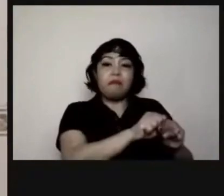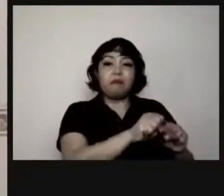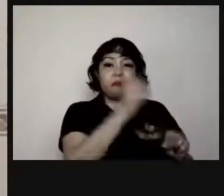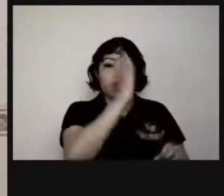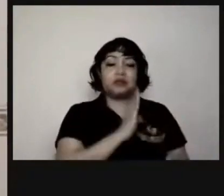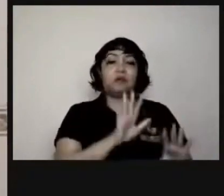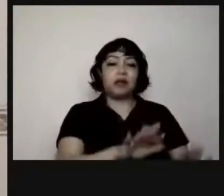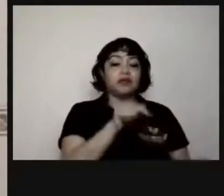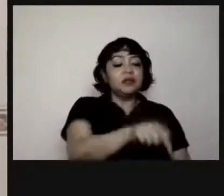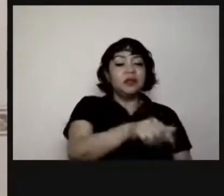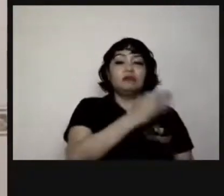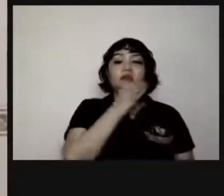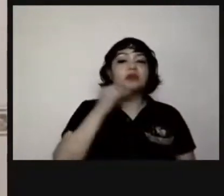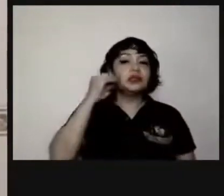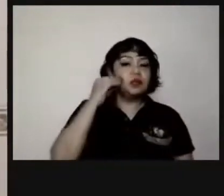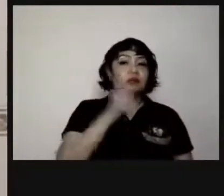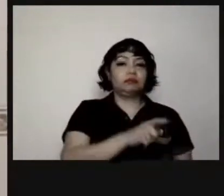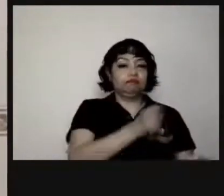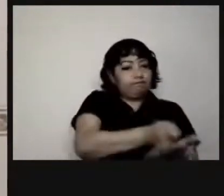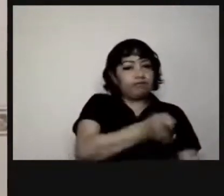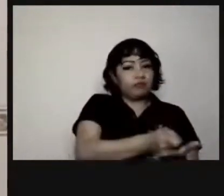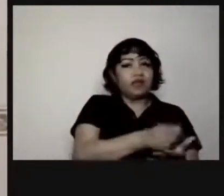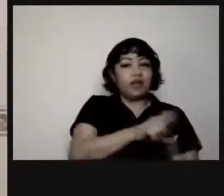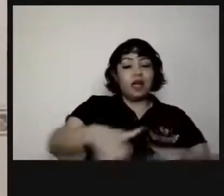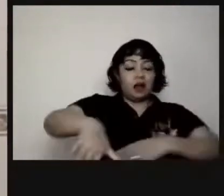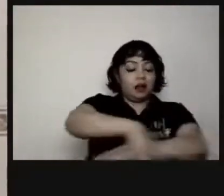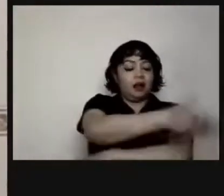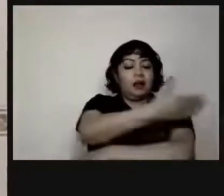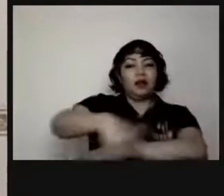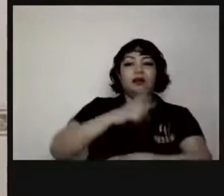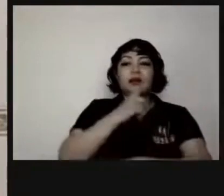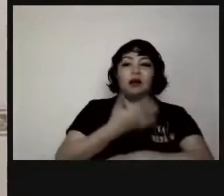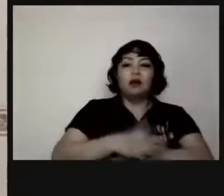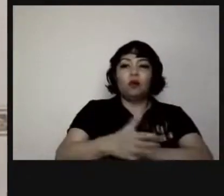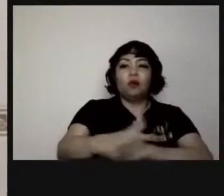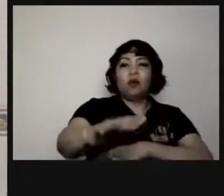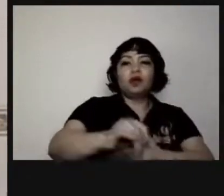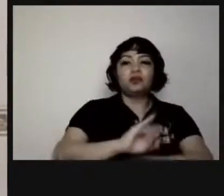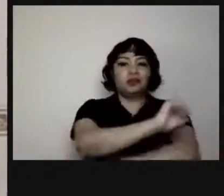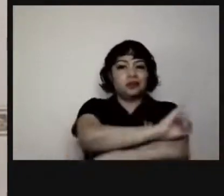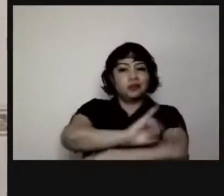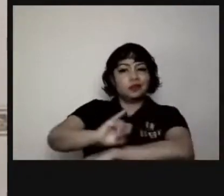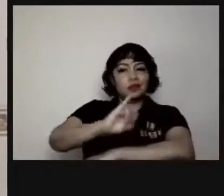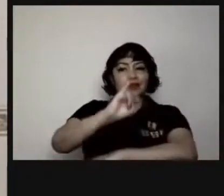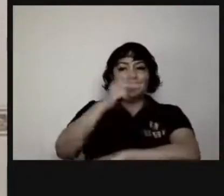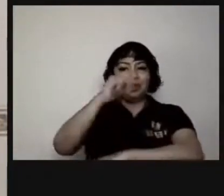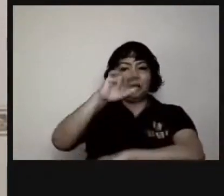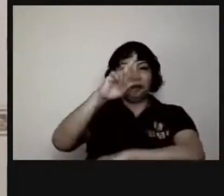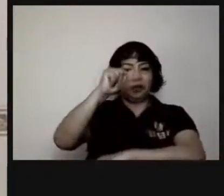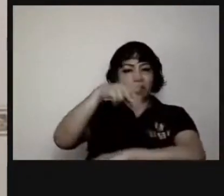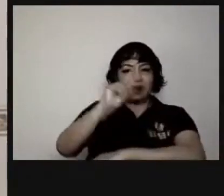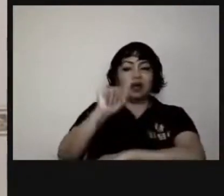pressão, ele acaba, né, lá no, nas margens do Rio Ipiranga, no dia 7 de setembro,